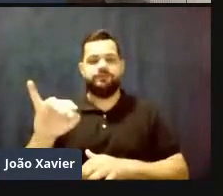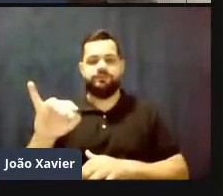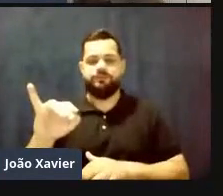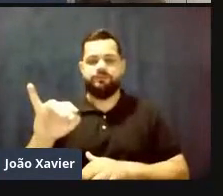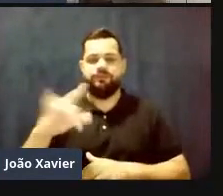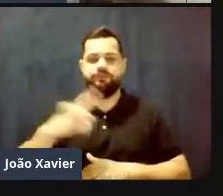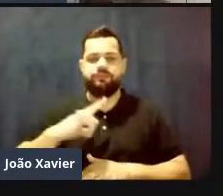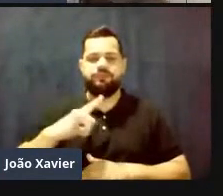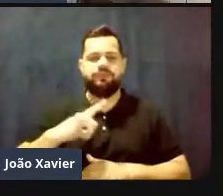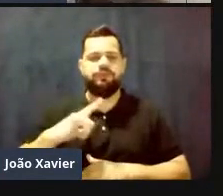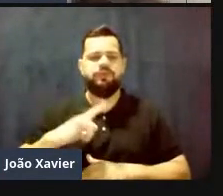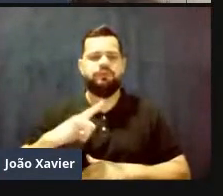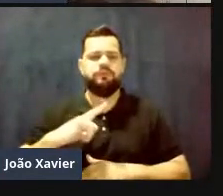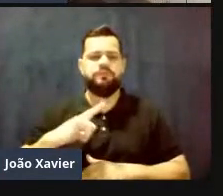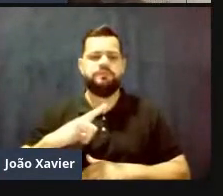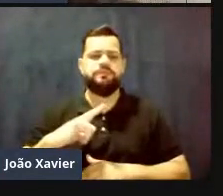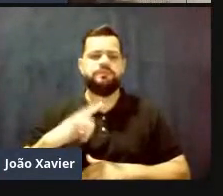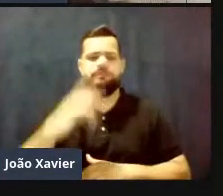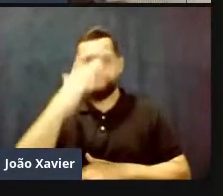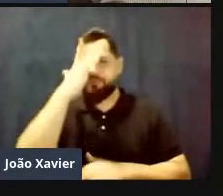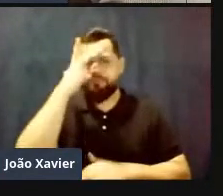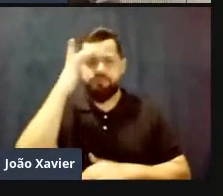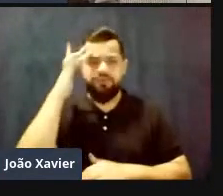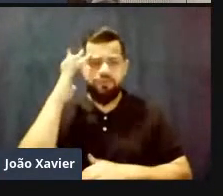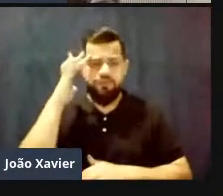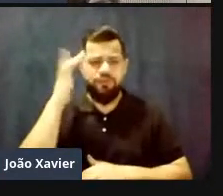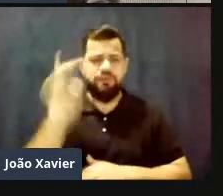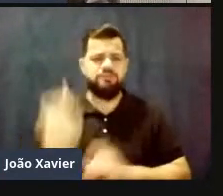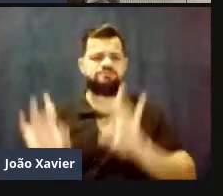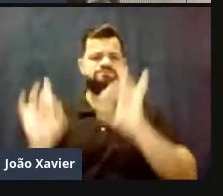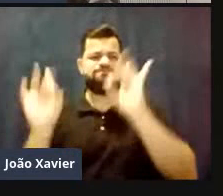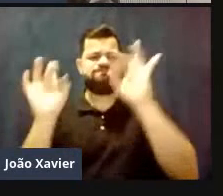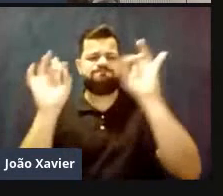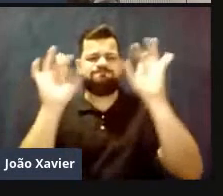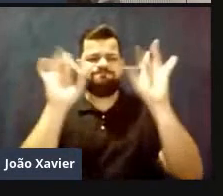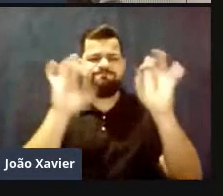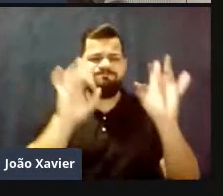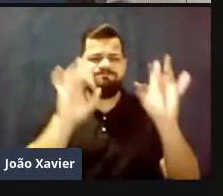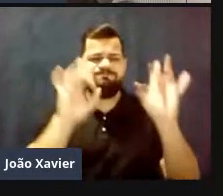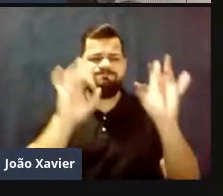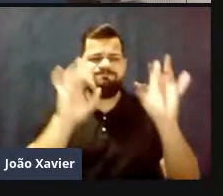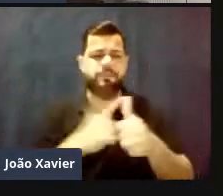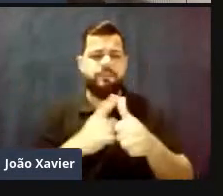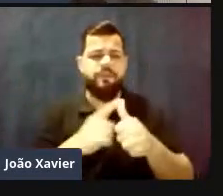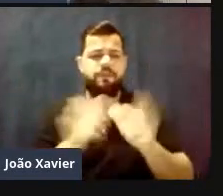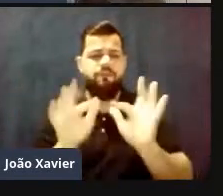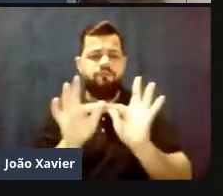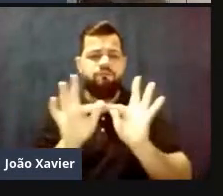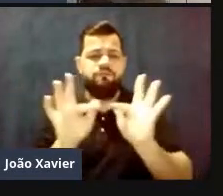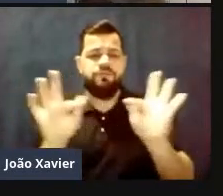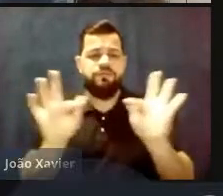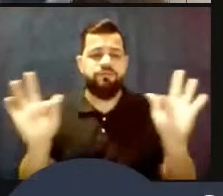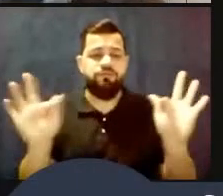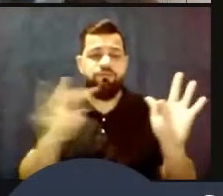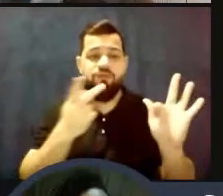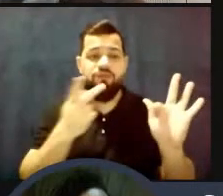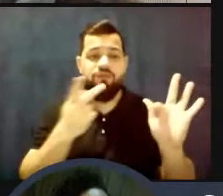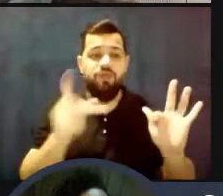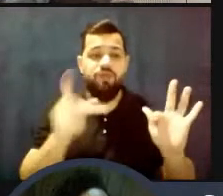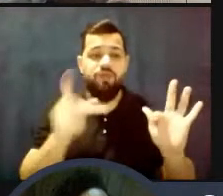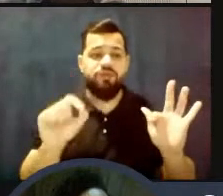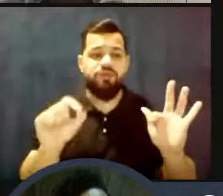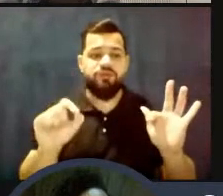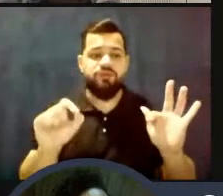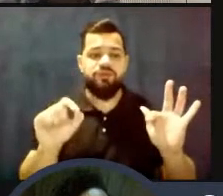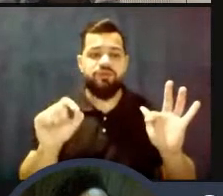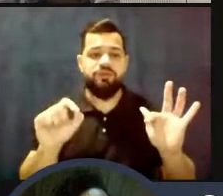ela chegou a ser tracostomizada, ela foi decanulada. A primeira frase que ela falou depois de dias sem se comunicar foi assim, exacerbadora para